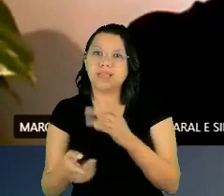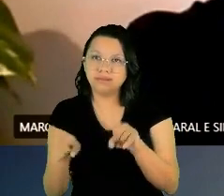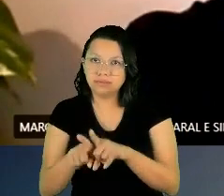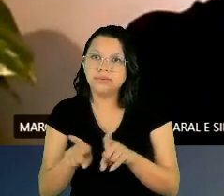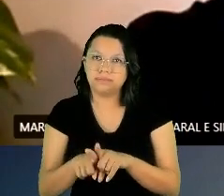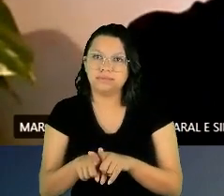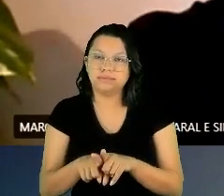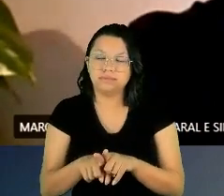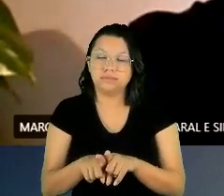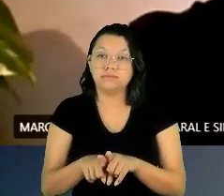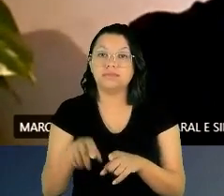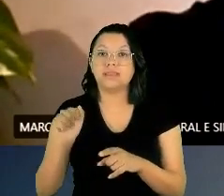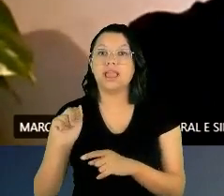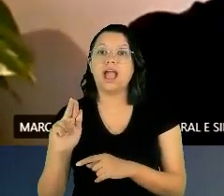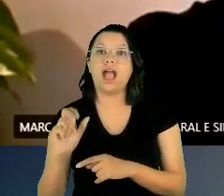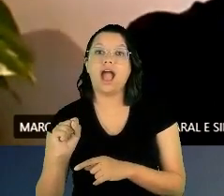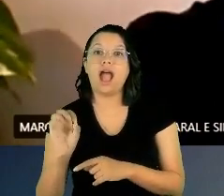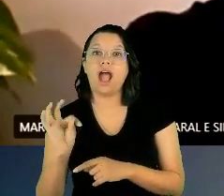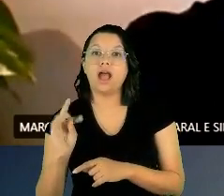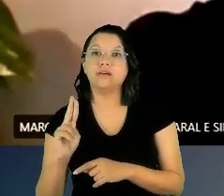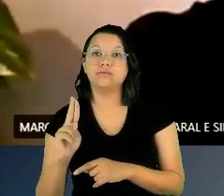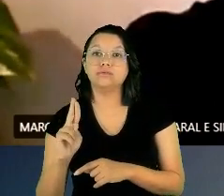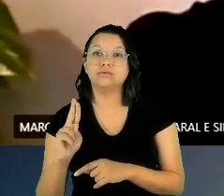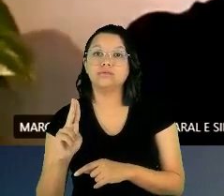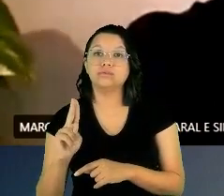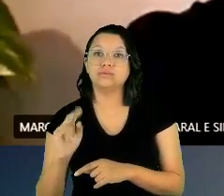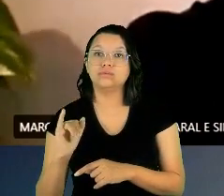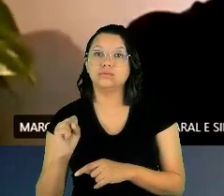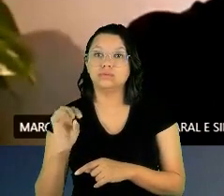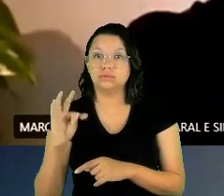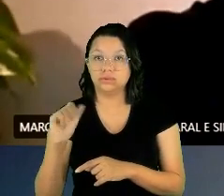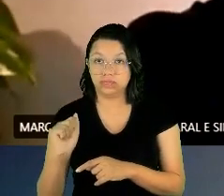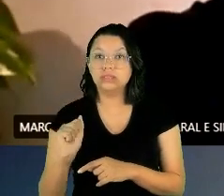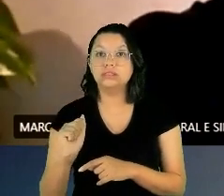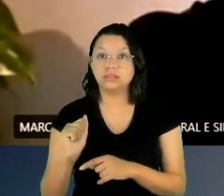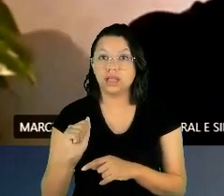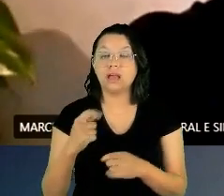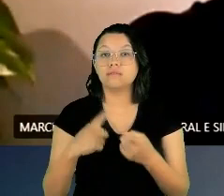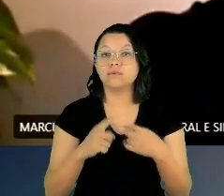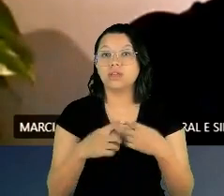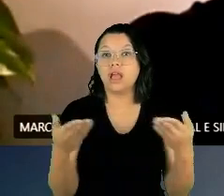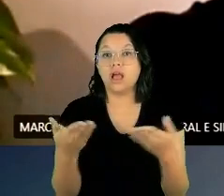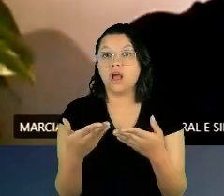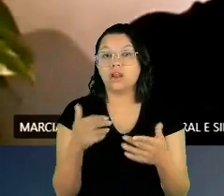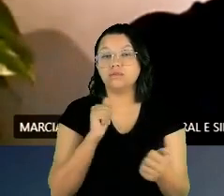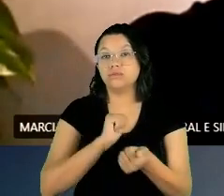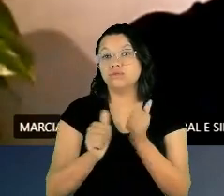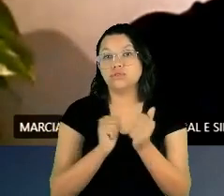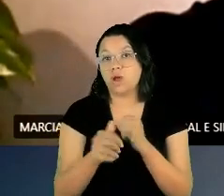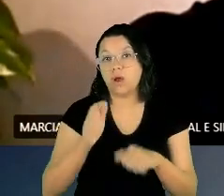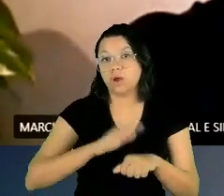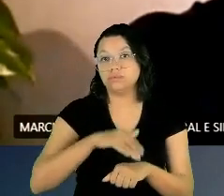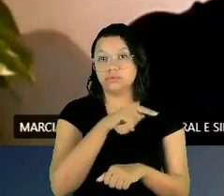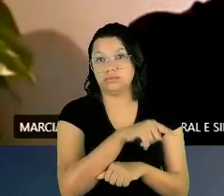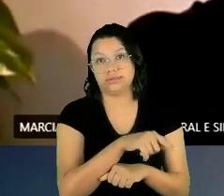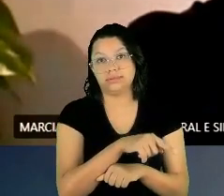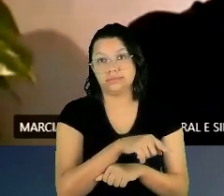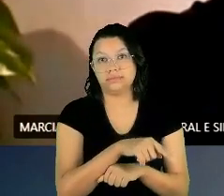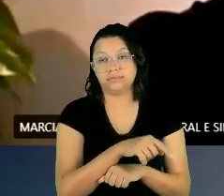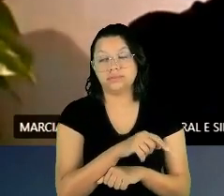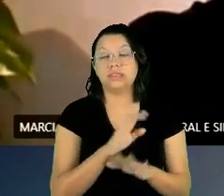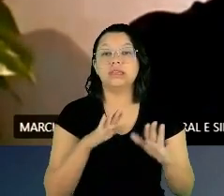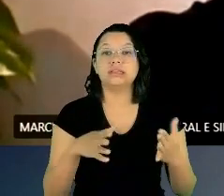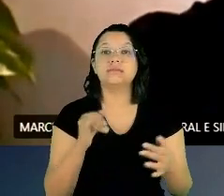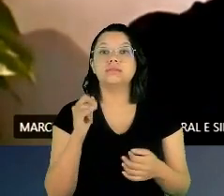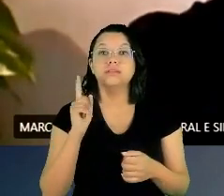para mim. É altruísta por quê? Porque eu não vou jogar de novo com a Márcia. A próxima rodada eu vou jogar com o Caio. Então, se